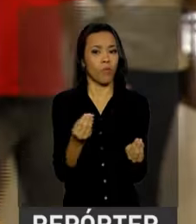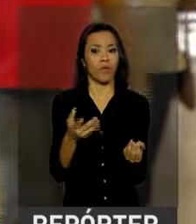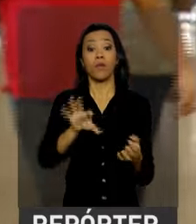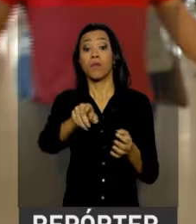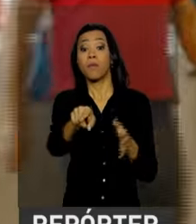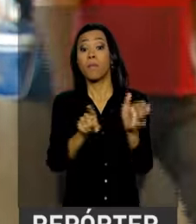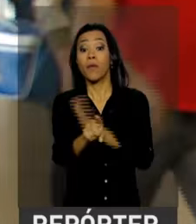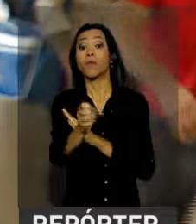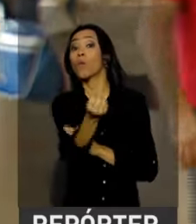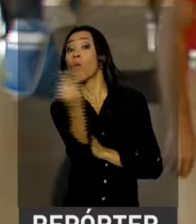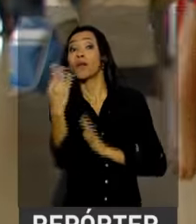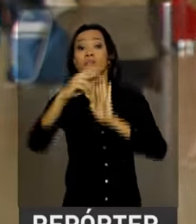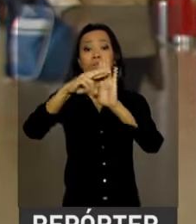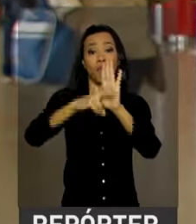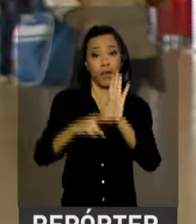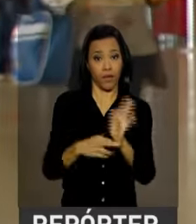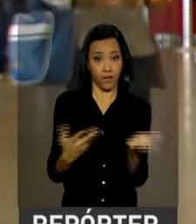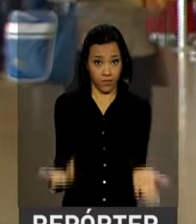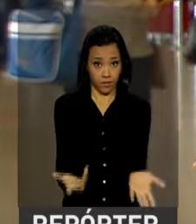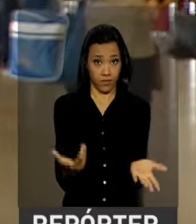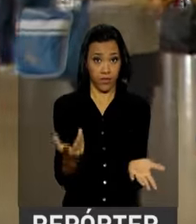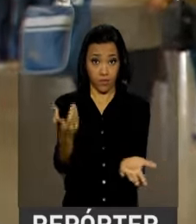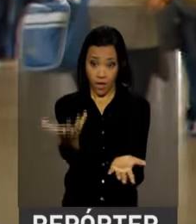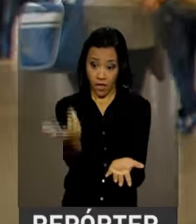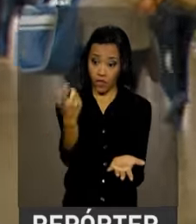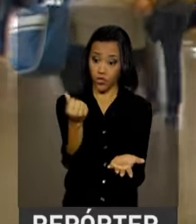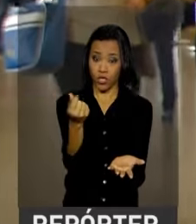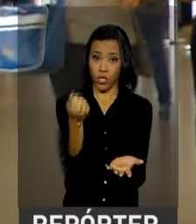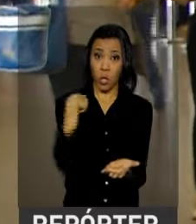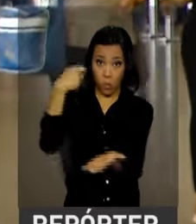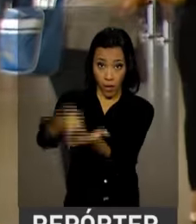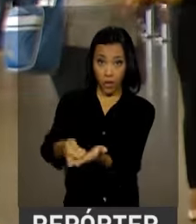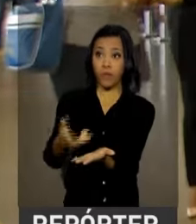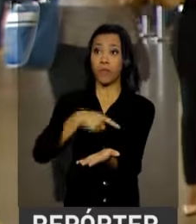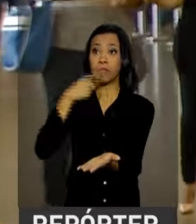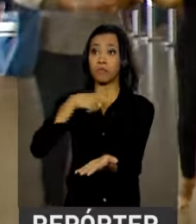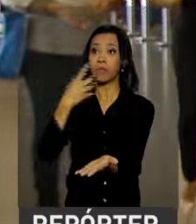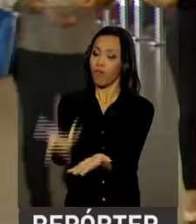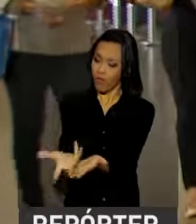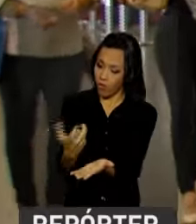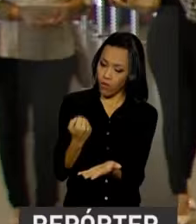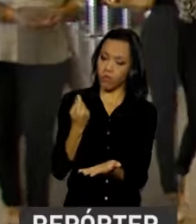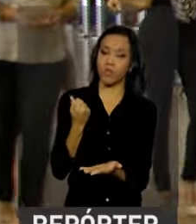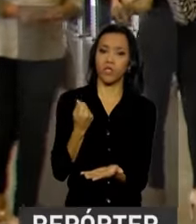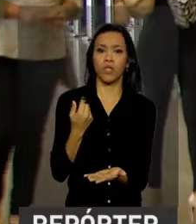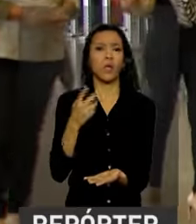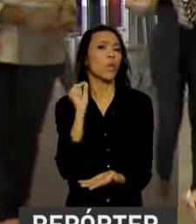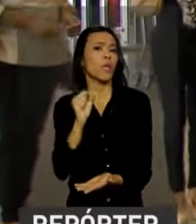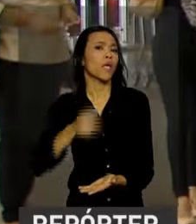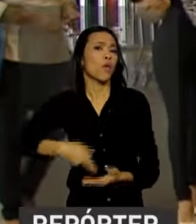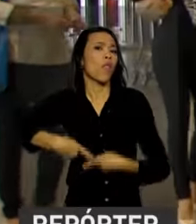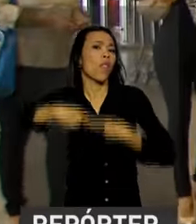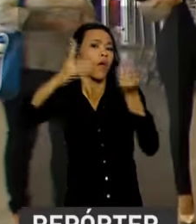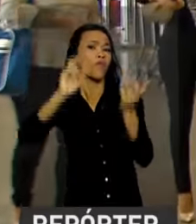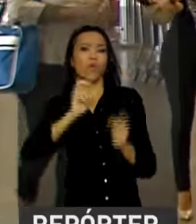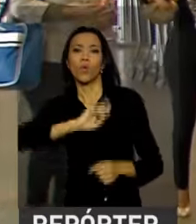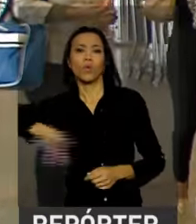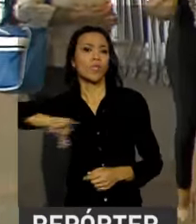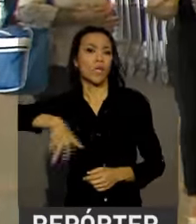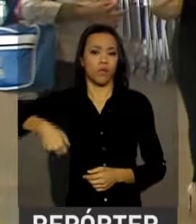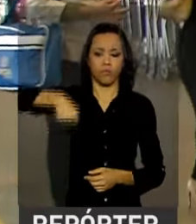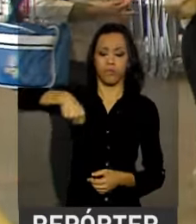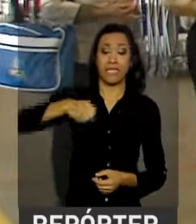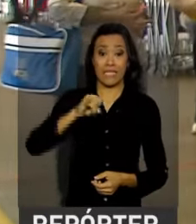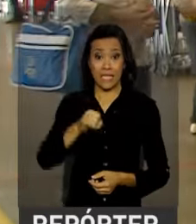regras para reembolso de passagem? Tem alguma coisa que eu não posso levar na minha bagagem de mão? O que eu faço se a